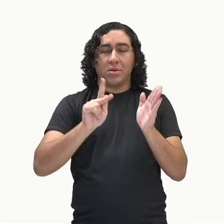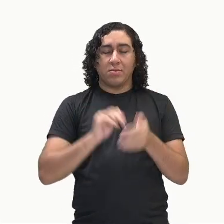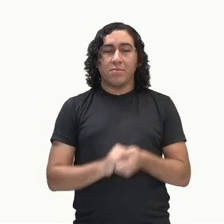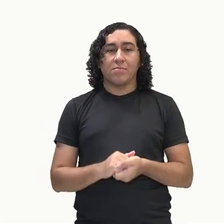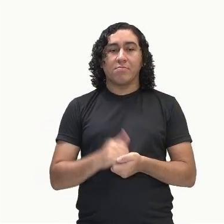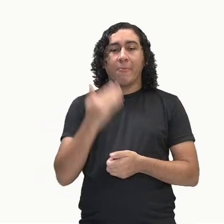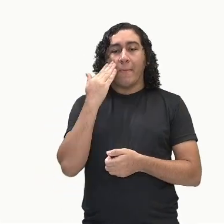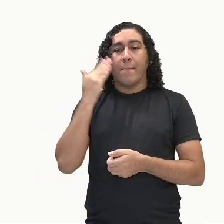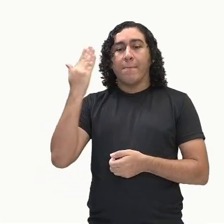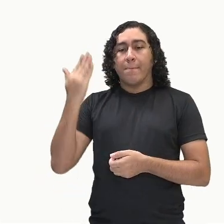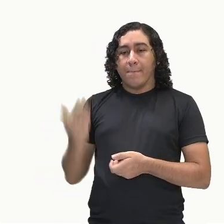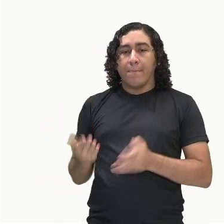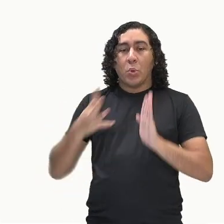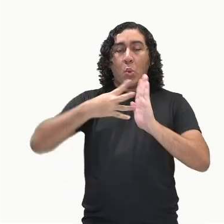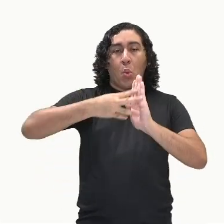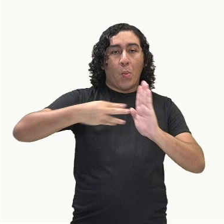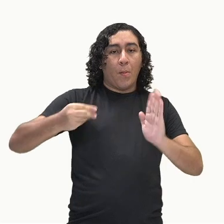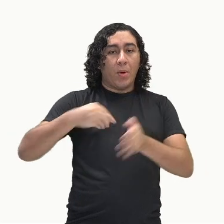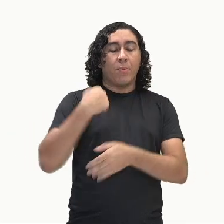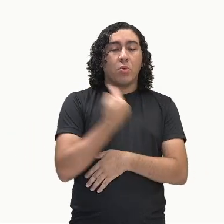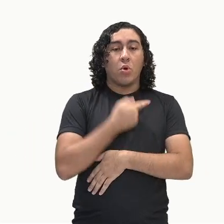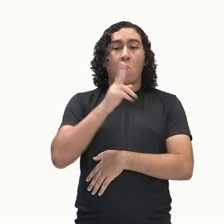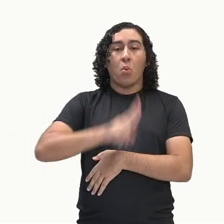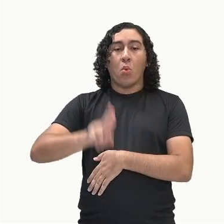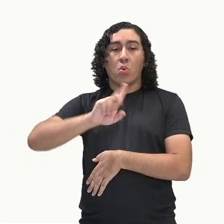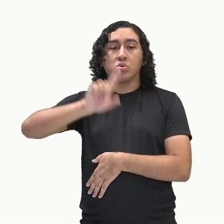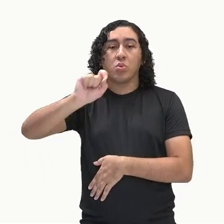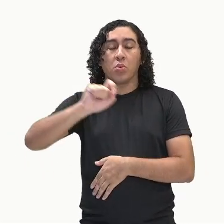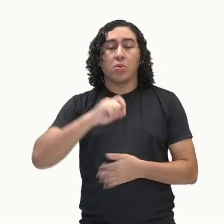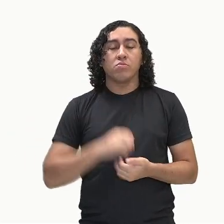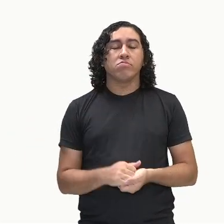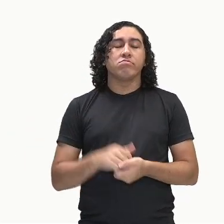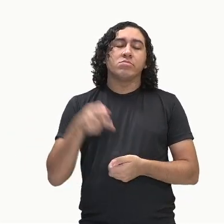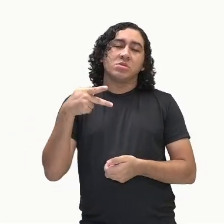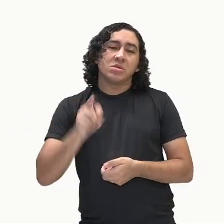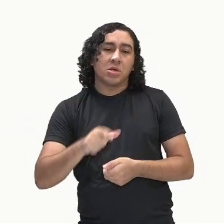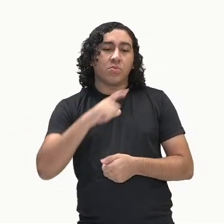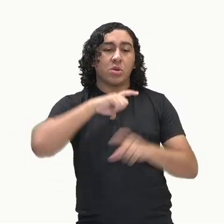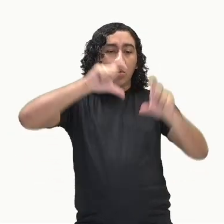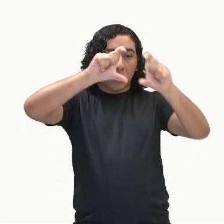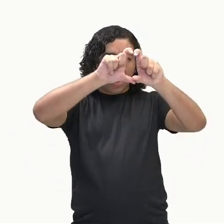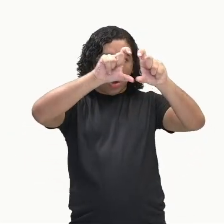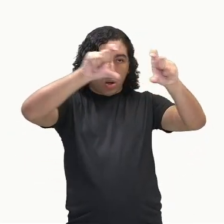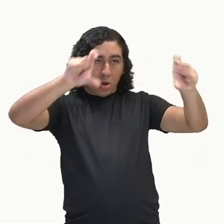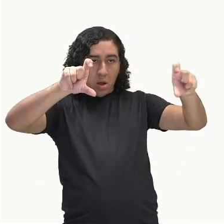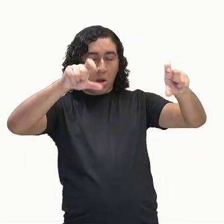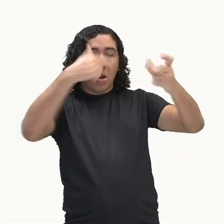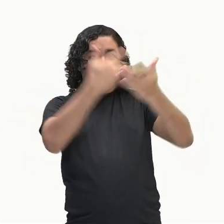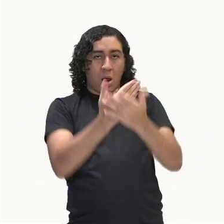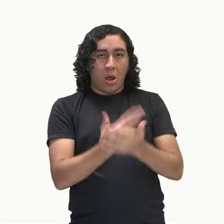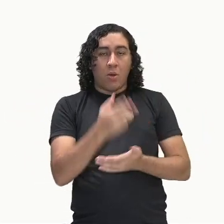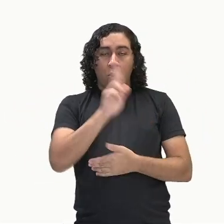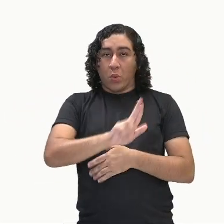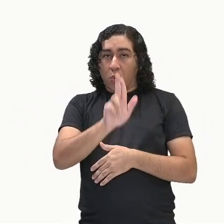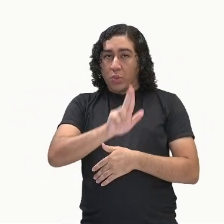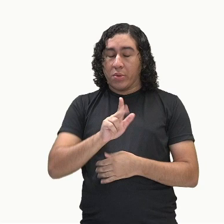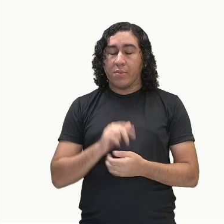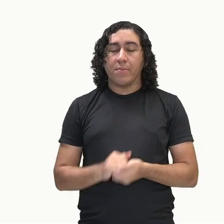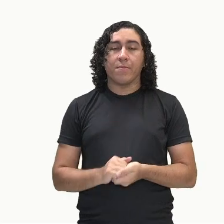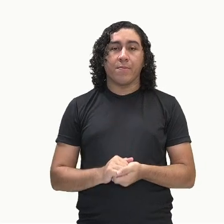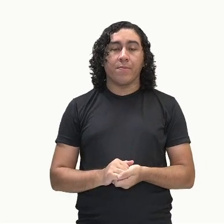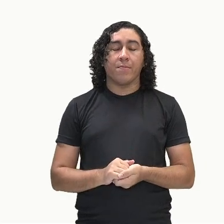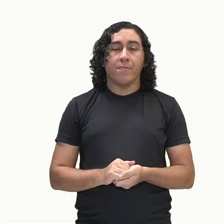aí, que a gente vai utilizá-la bastante nas nossas aulas.